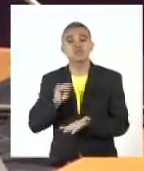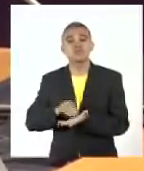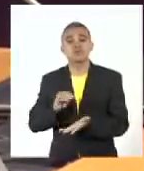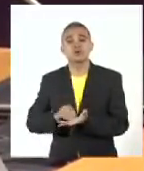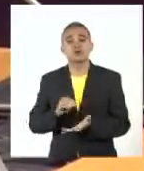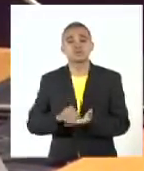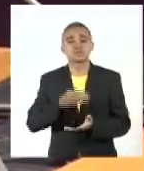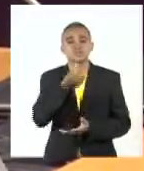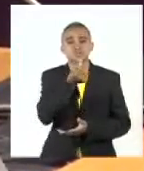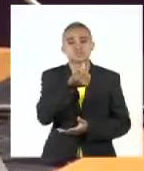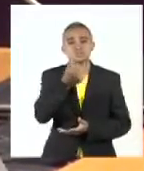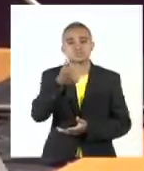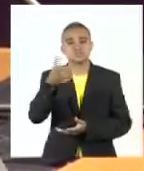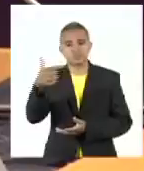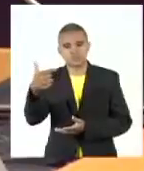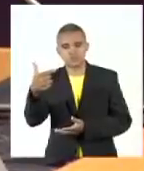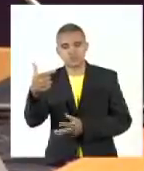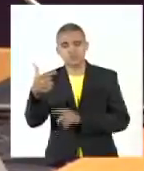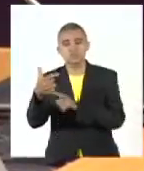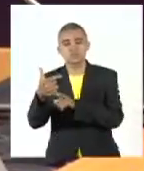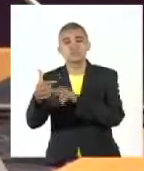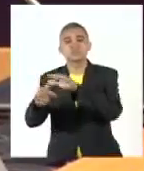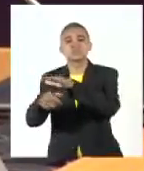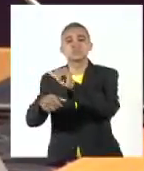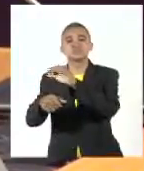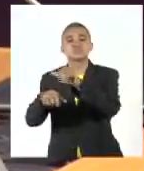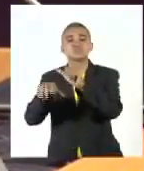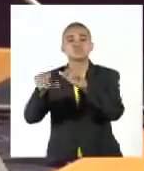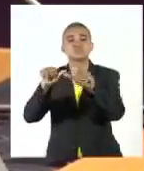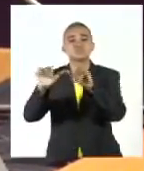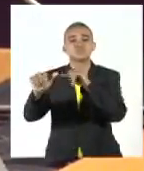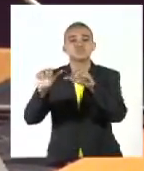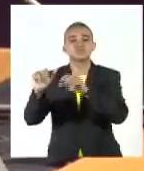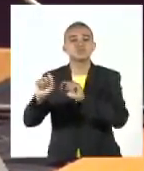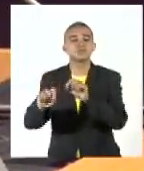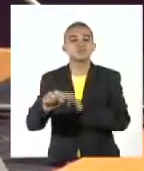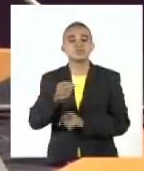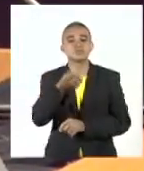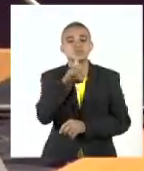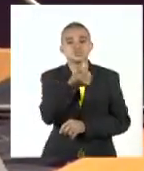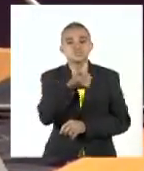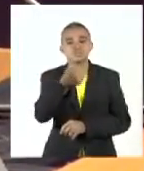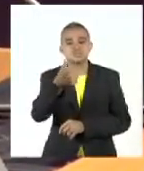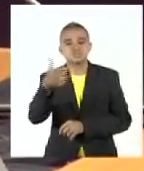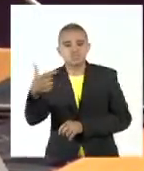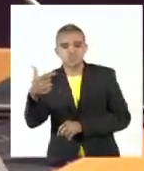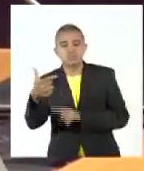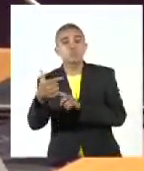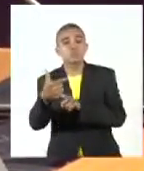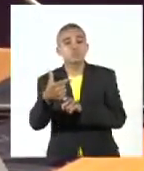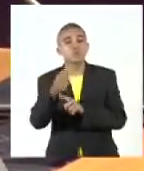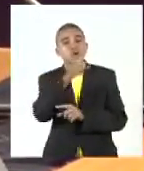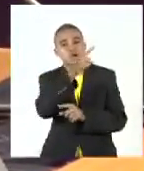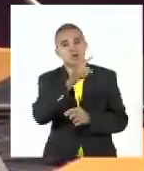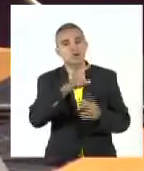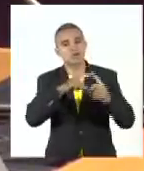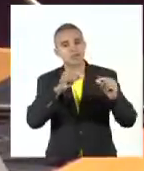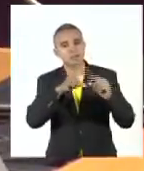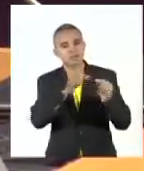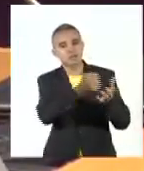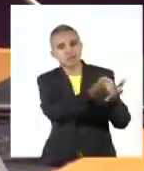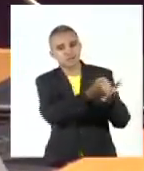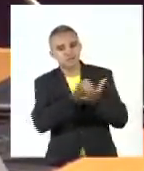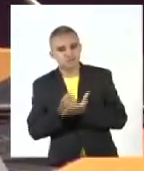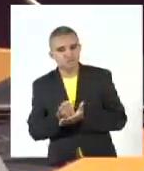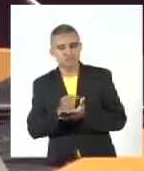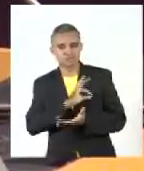ano. E que ele chamasse 612 policiais da Força Nacional. E aí sim, ele poderia chegar, ir para o Twitter,